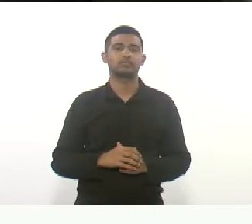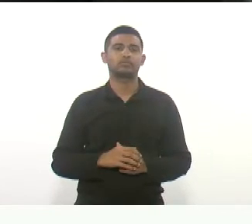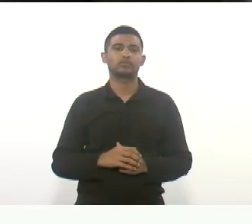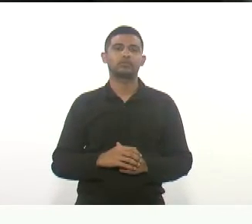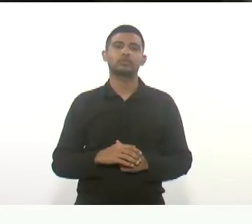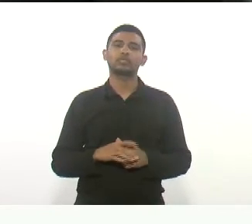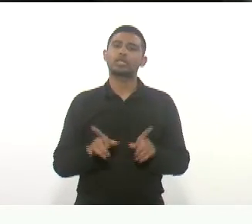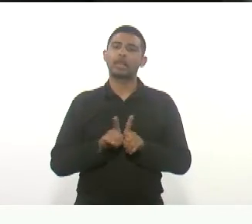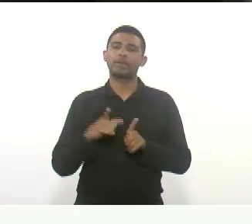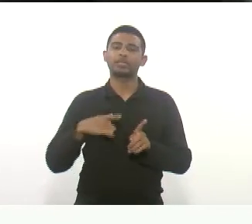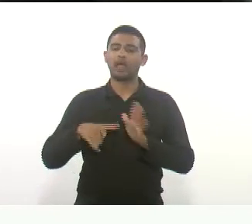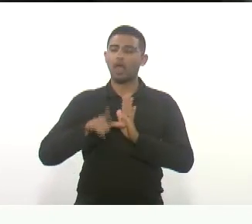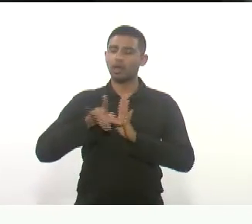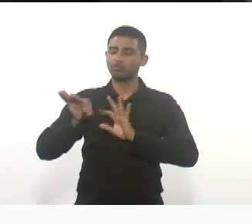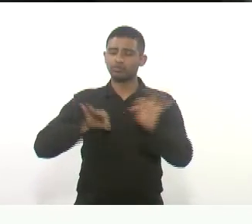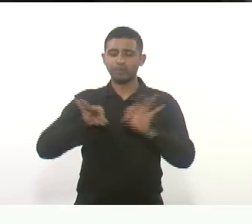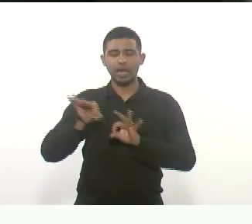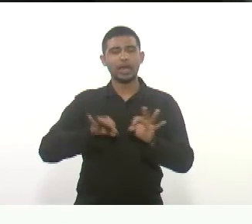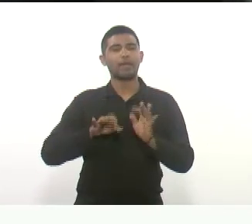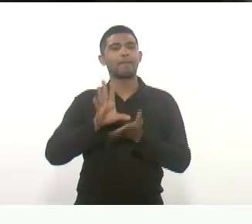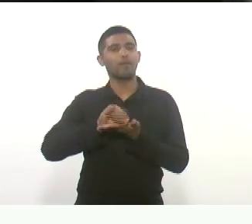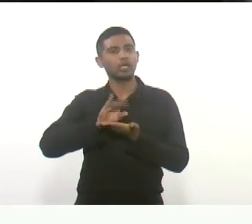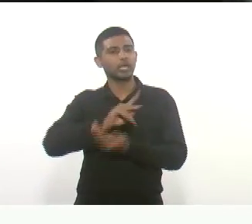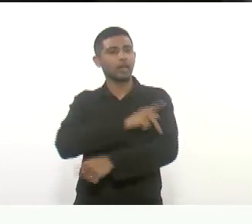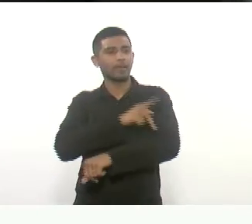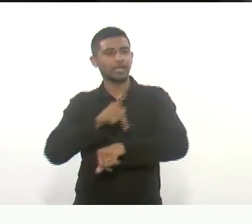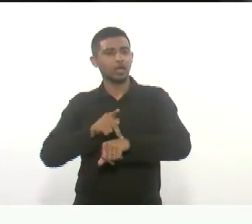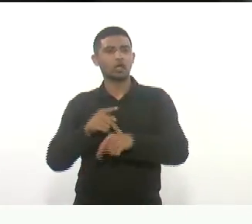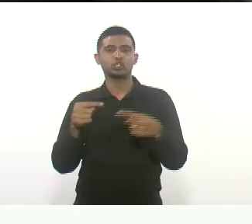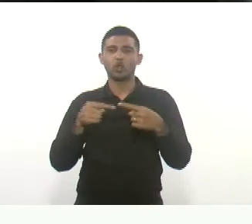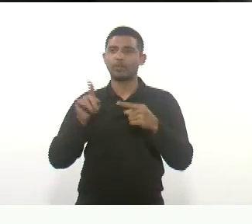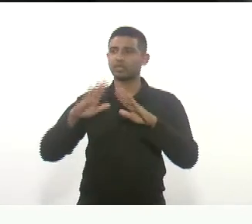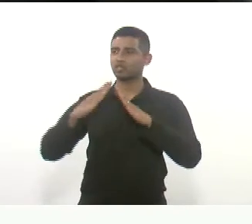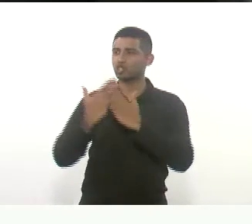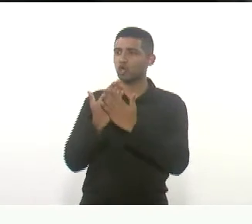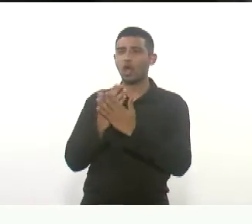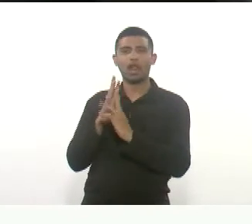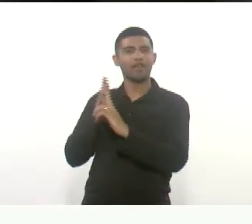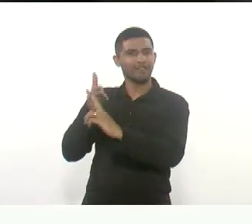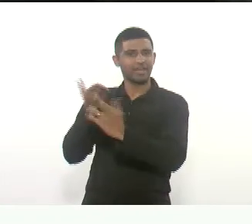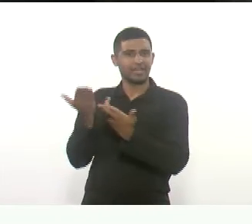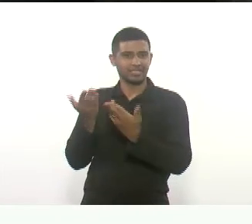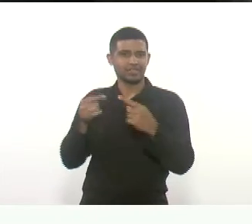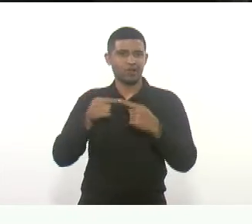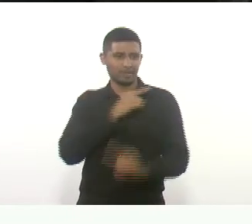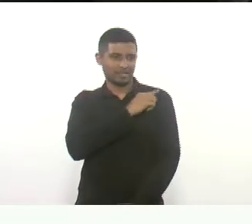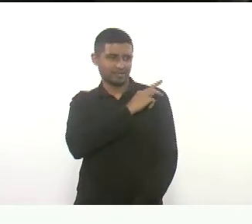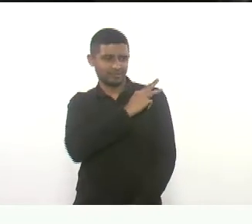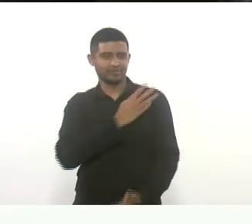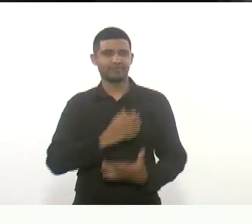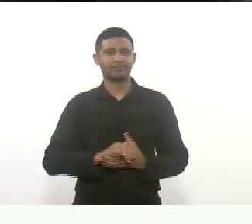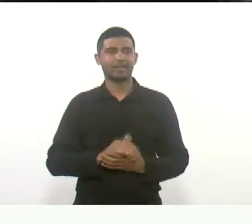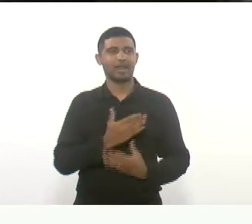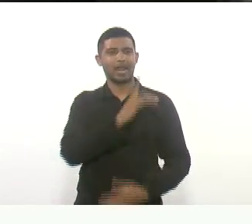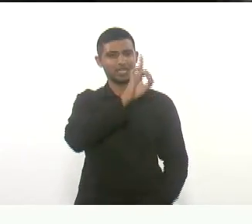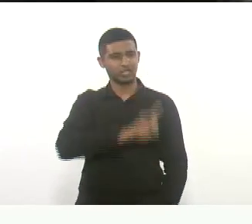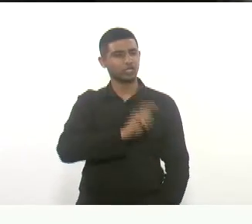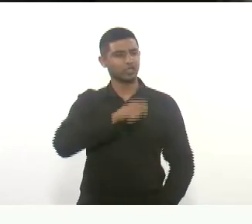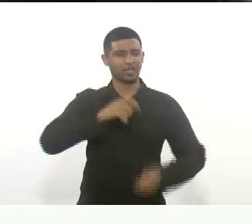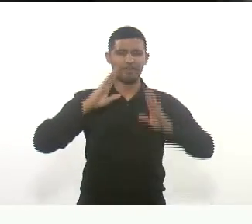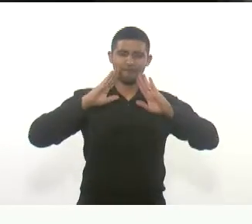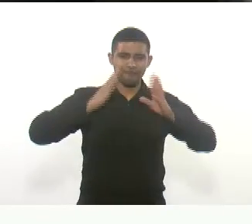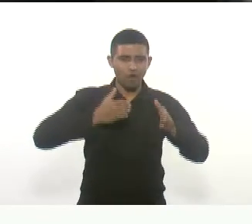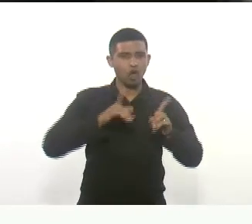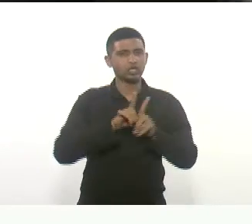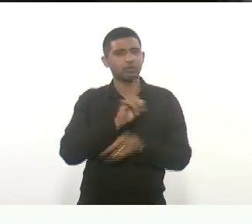modelo pedagógico que foi pensado, no caso das escolas de referência, para o ensino médio mesmo. E esse diretor consegue focar só nisso,